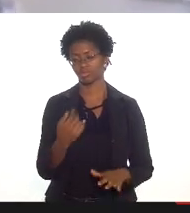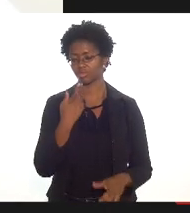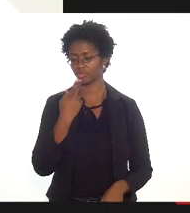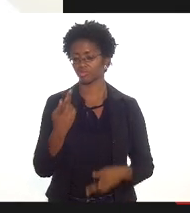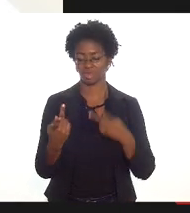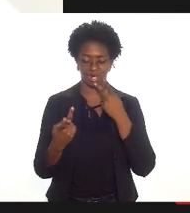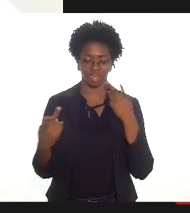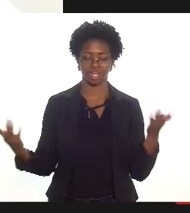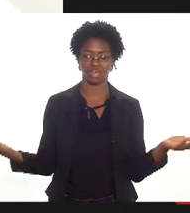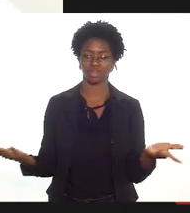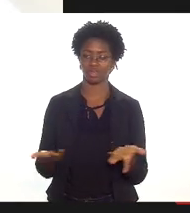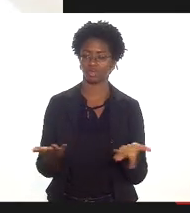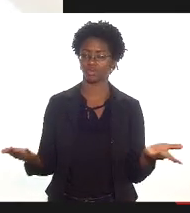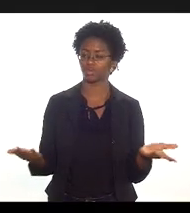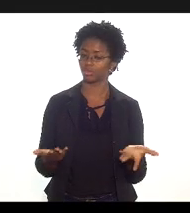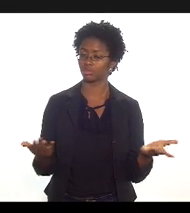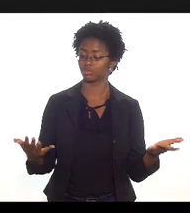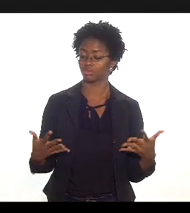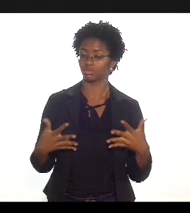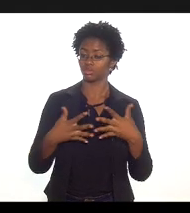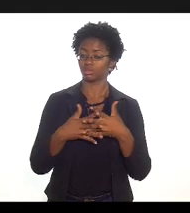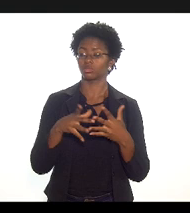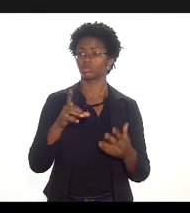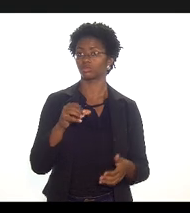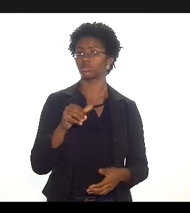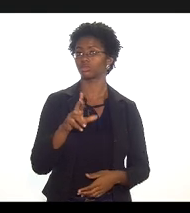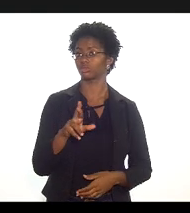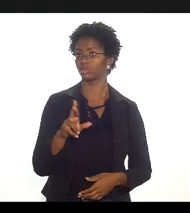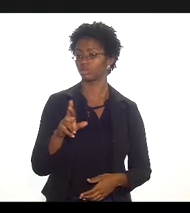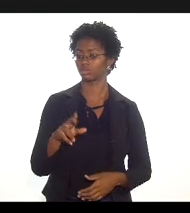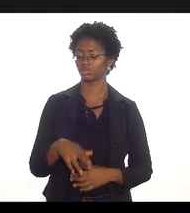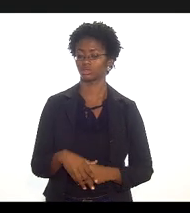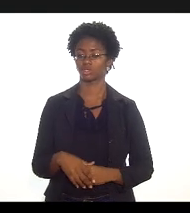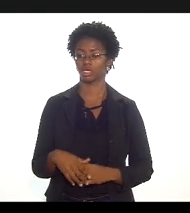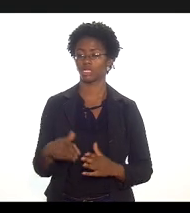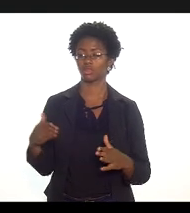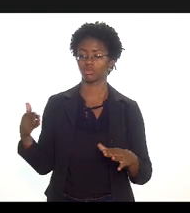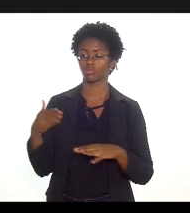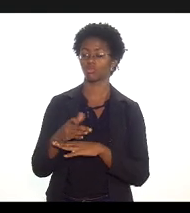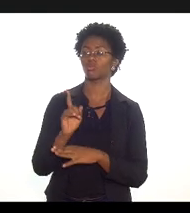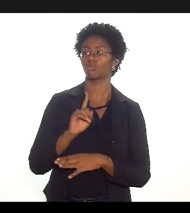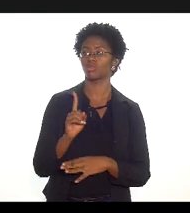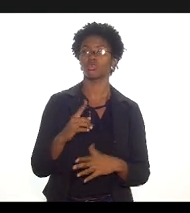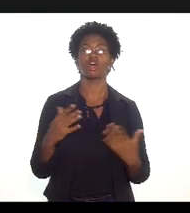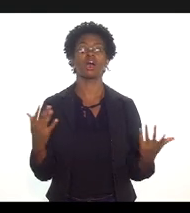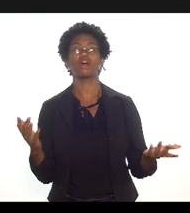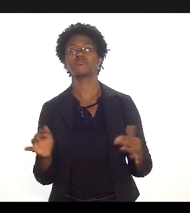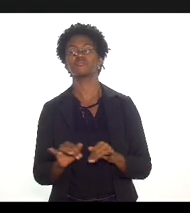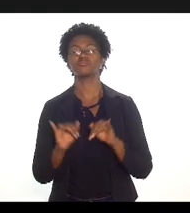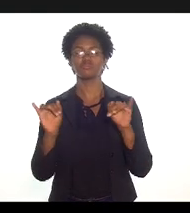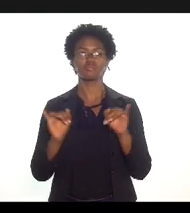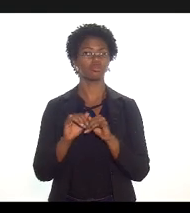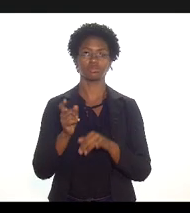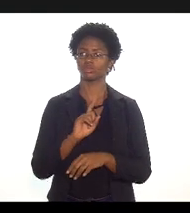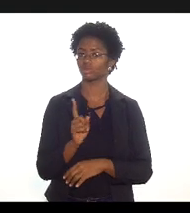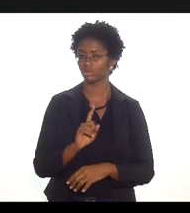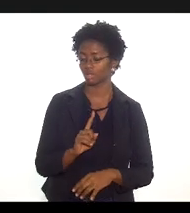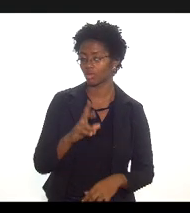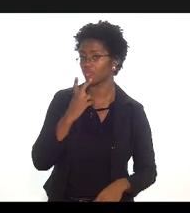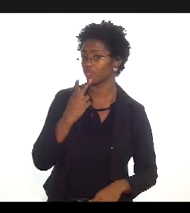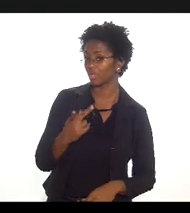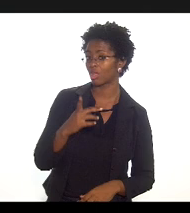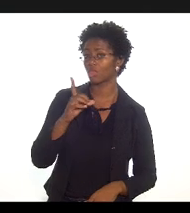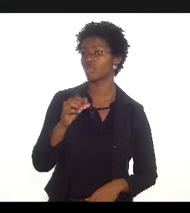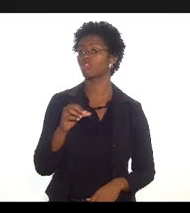dizer, é que a rede DOR, ela não entrou aí por acaso. A grande questão é a rede DOR. Ela